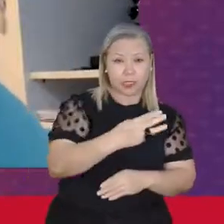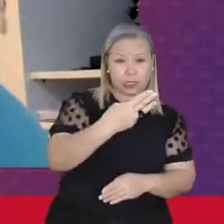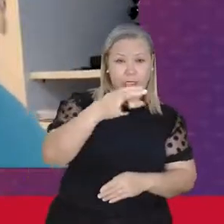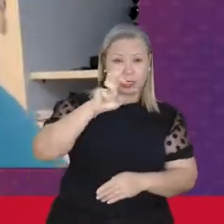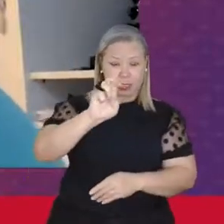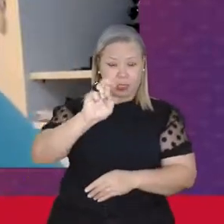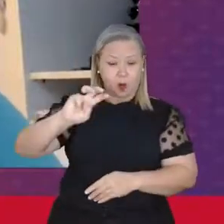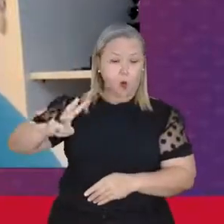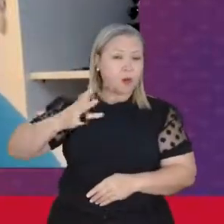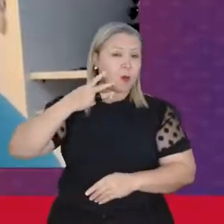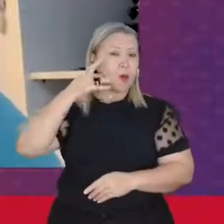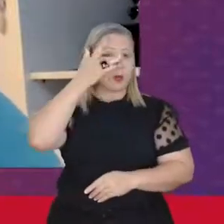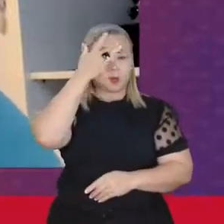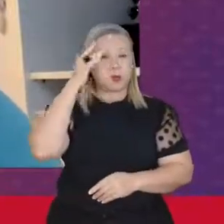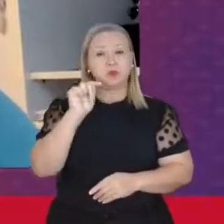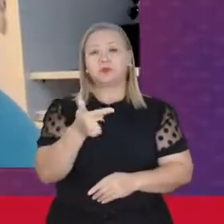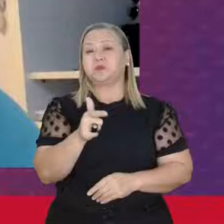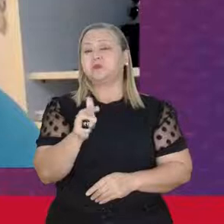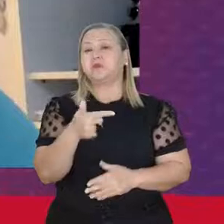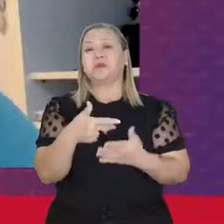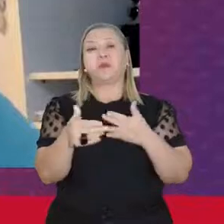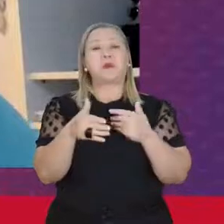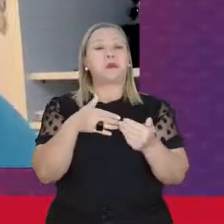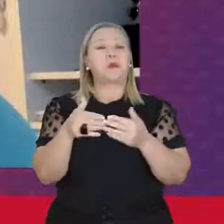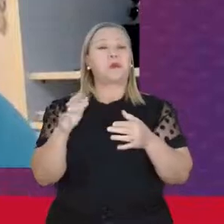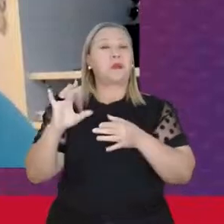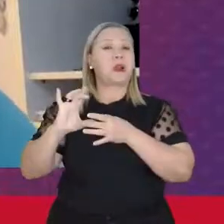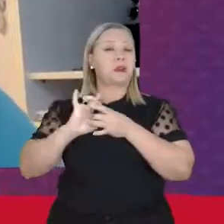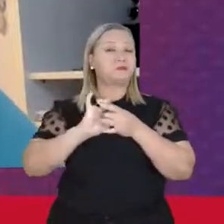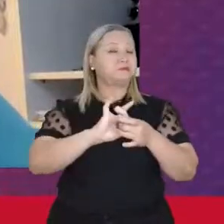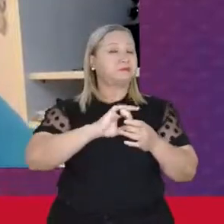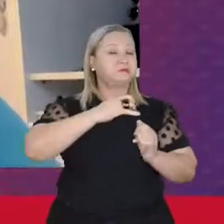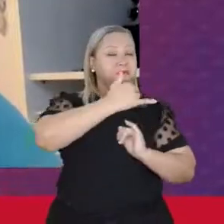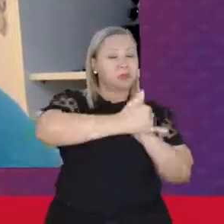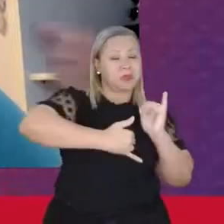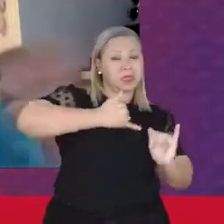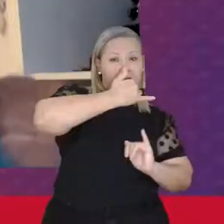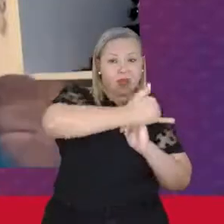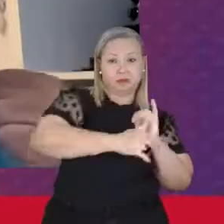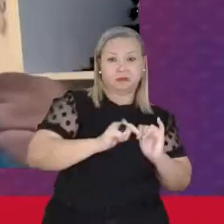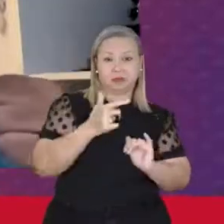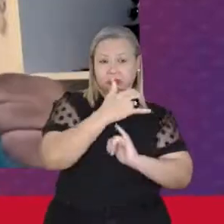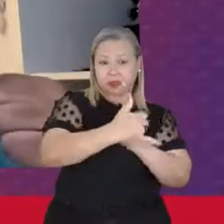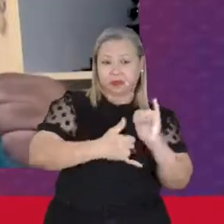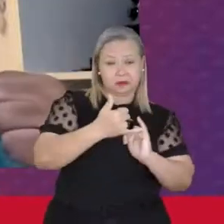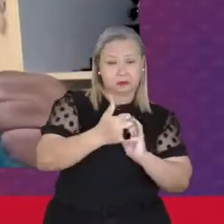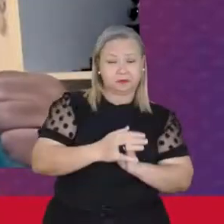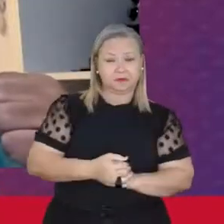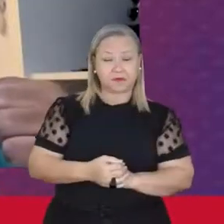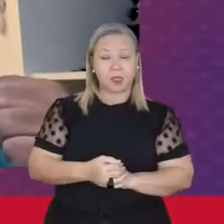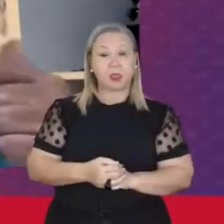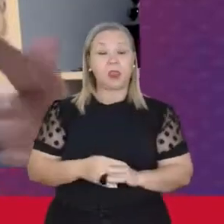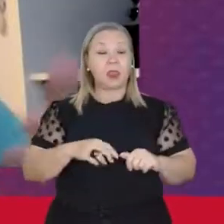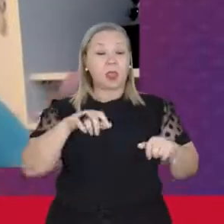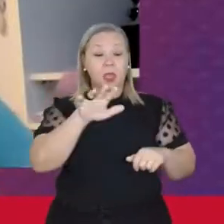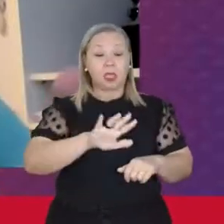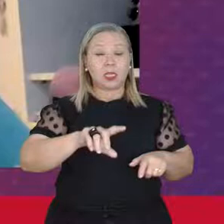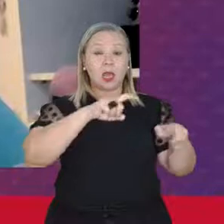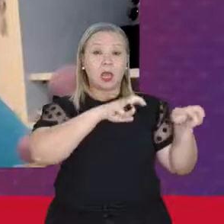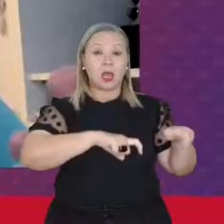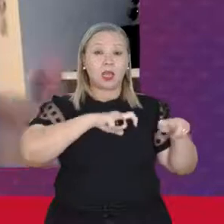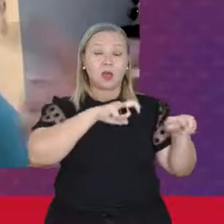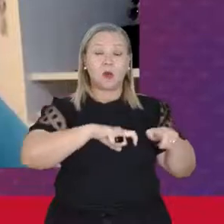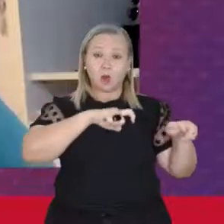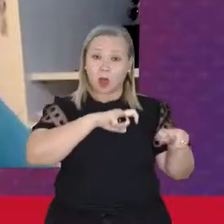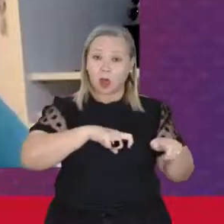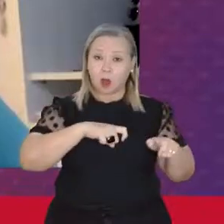milhões de pessoas, não tem qualquer conexão à internet. E na área rural, chega quase a